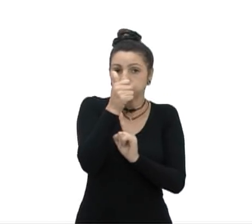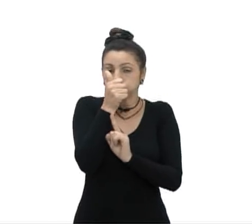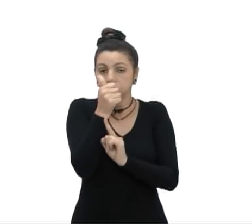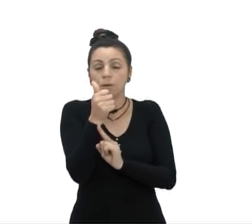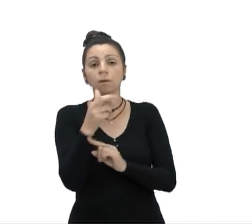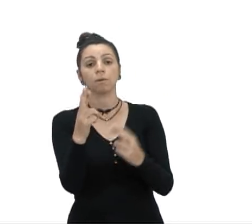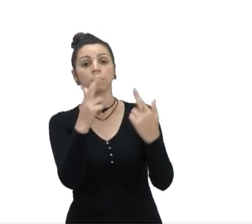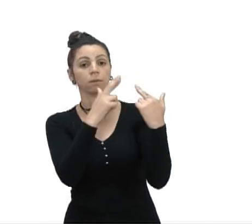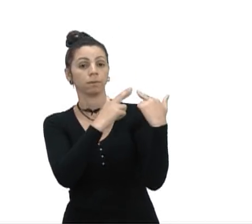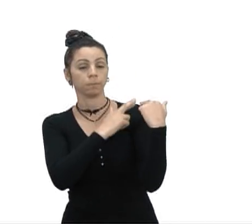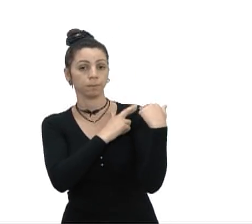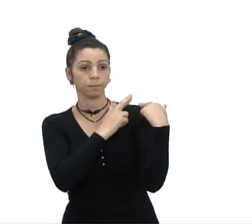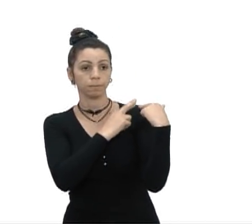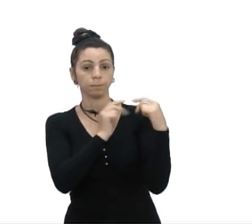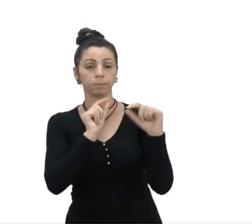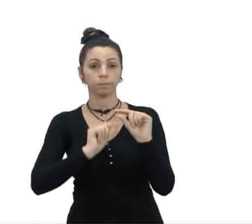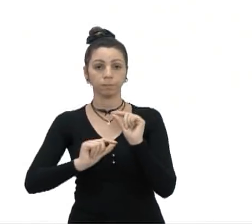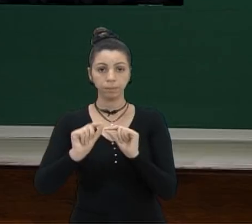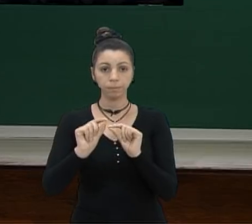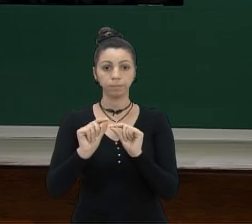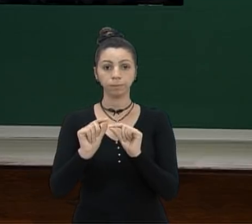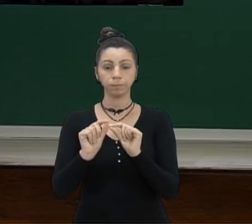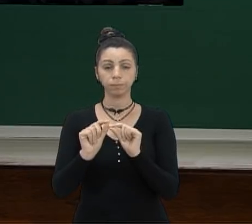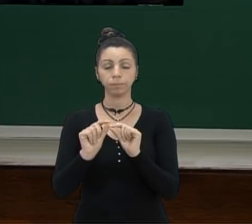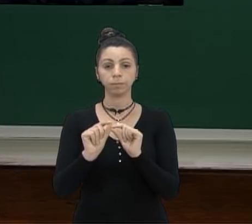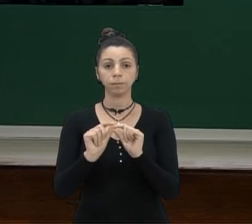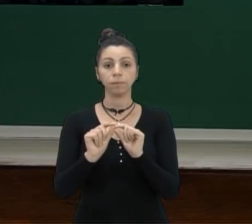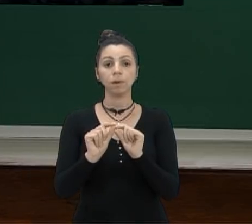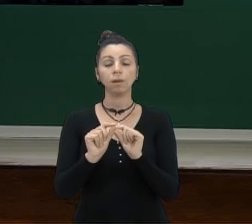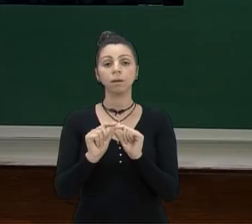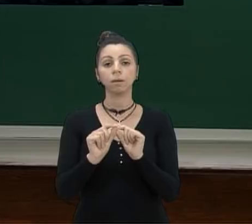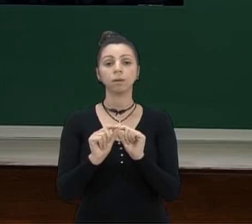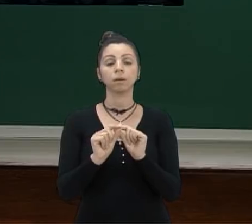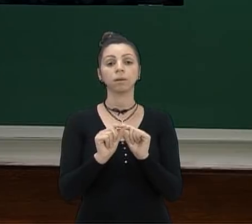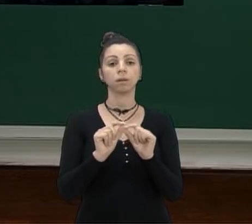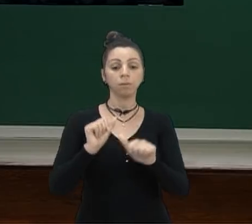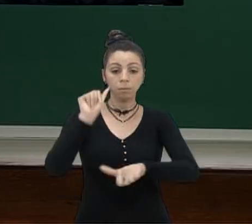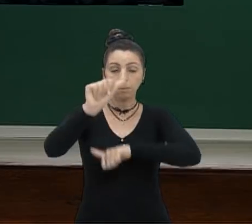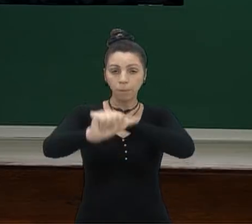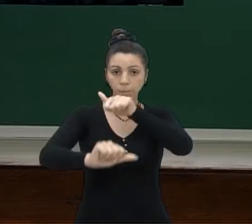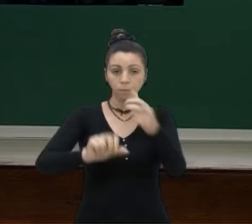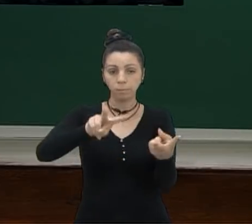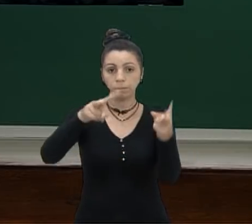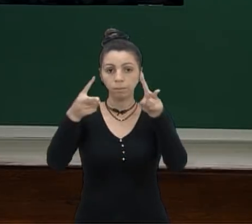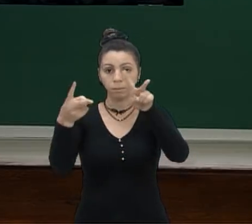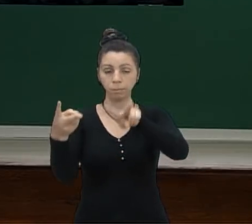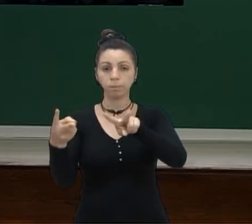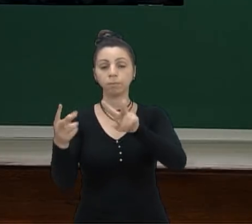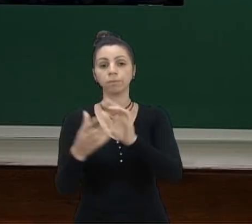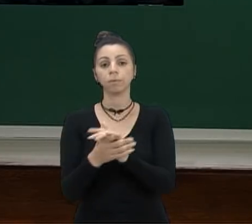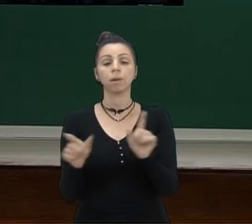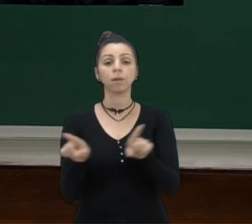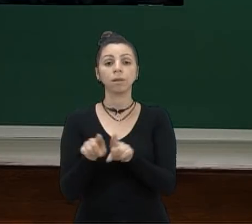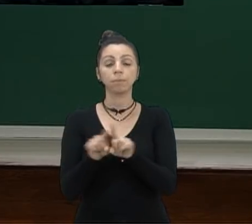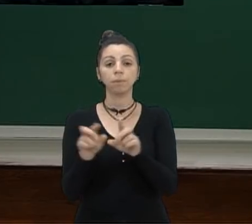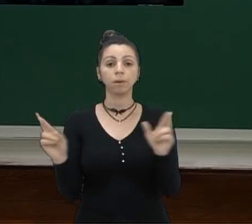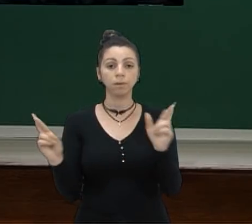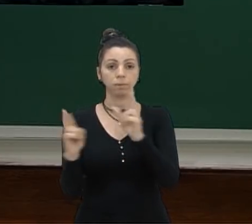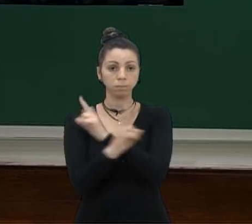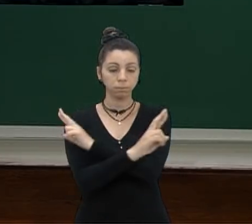as responsáveis, né? São esses fatores que modificam. E fora isso, também tem uma relação com o grau